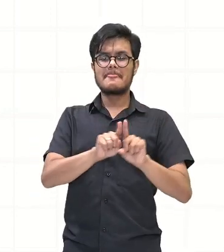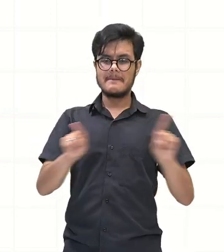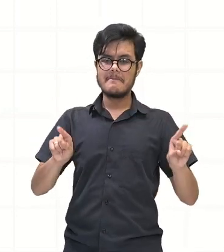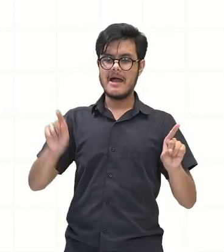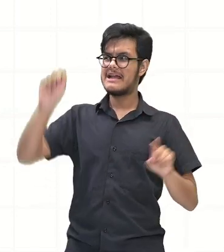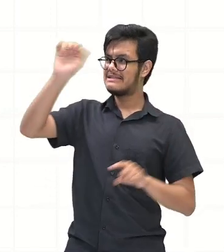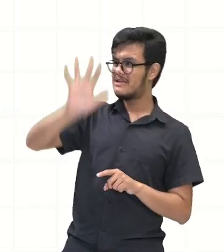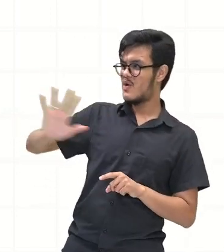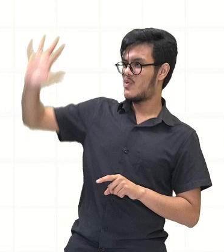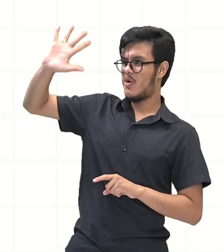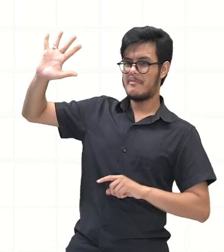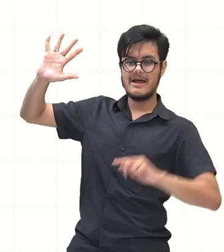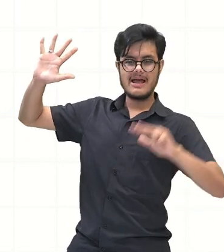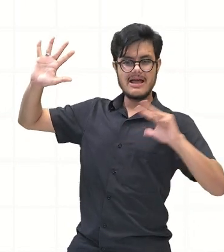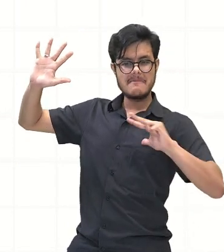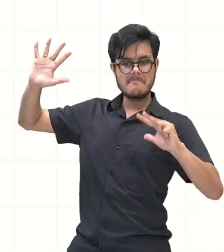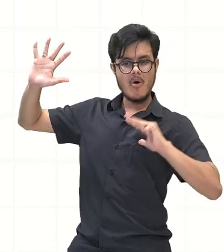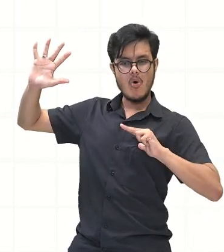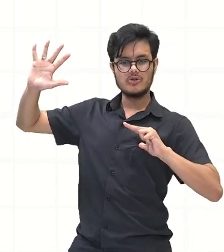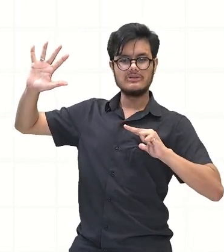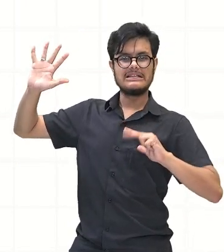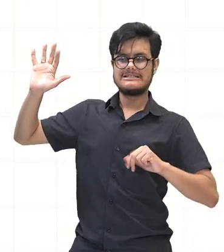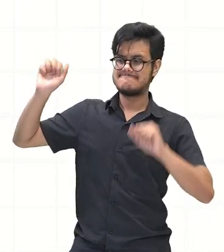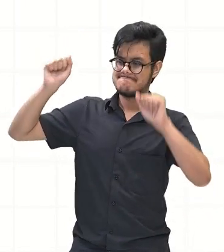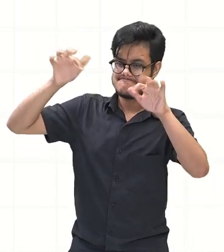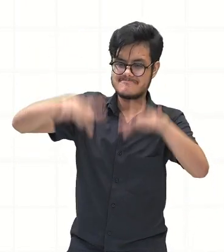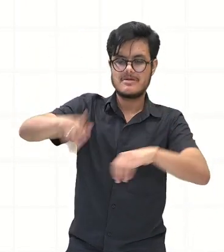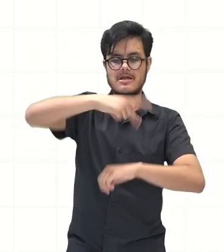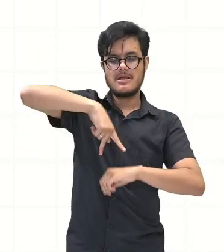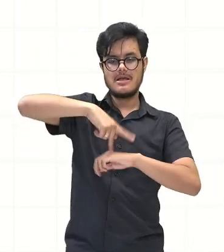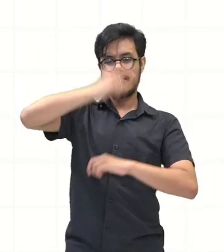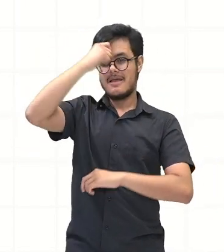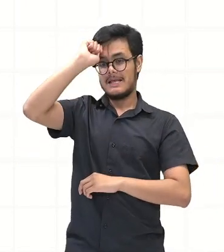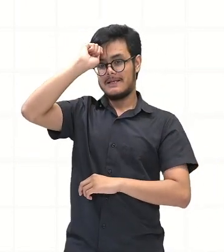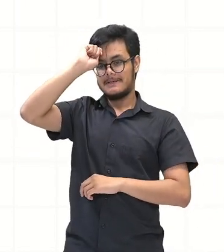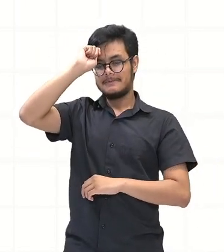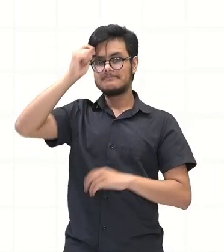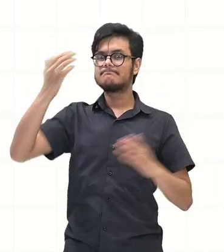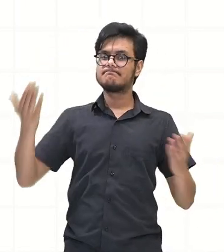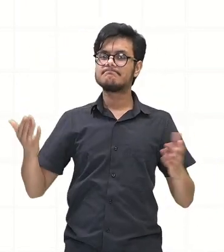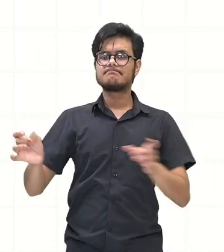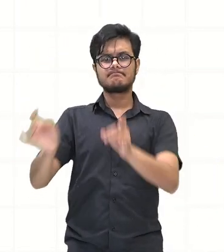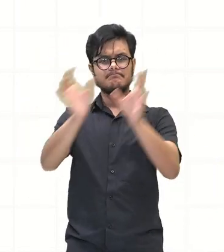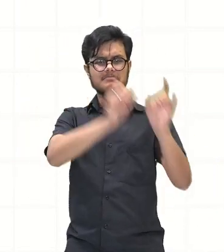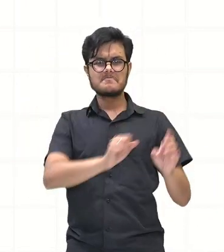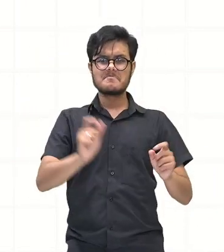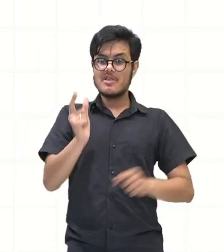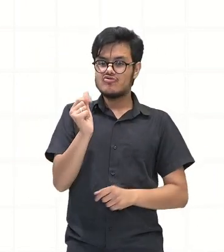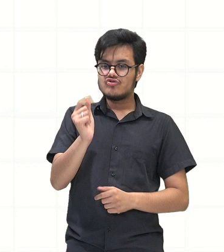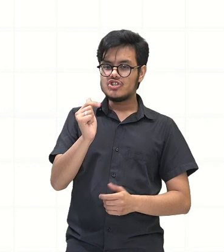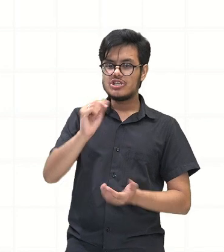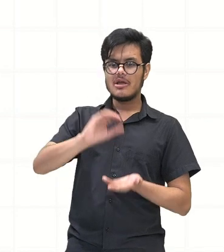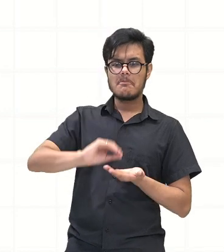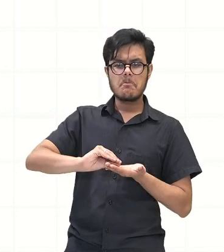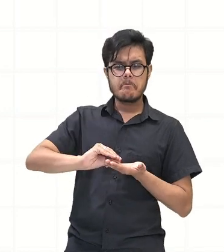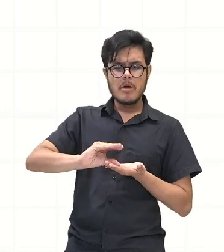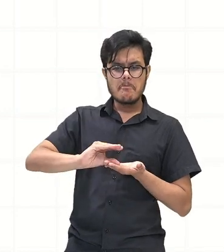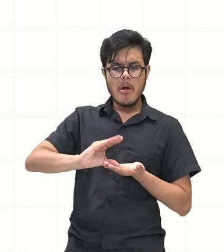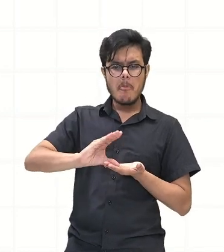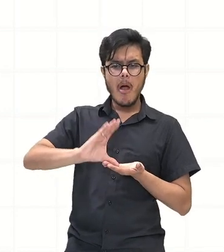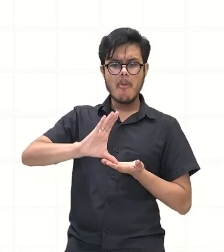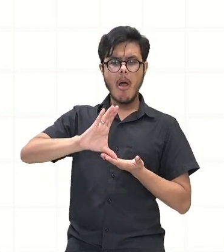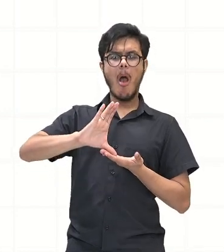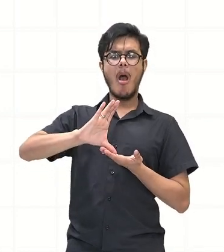a aplicação do tráfico negreiro e haverá ali grandes lucros, né, no comércio de pessoas